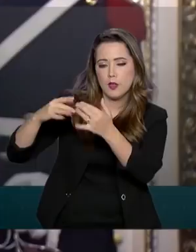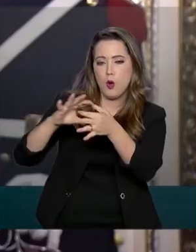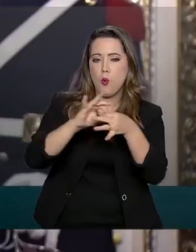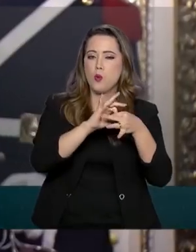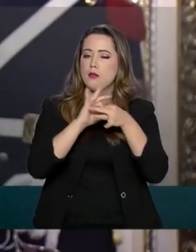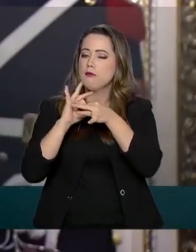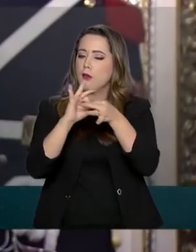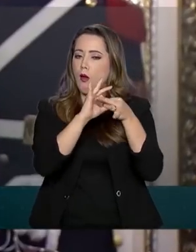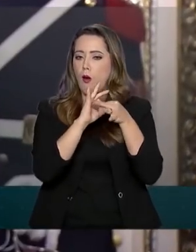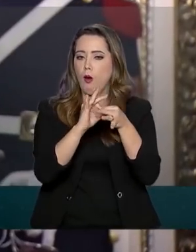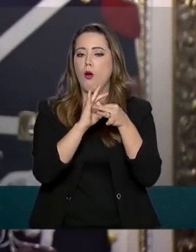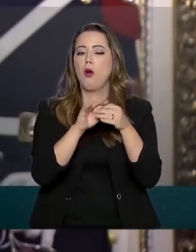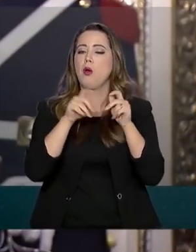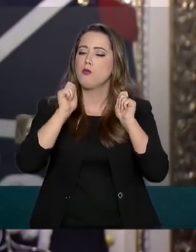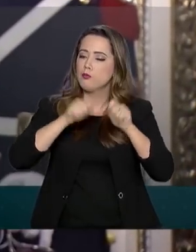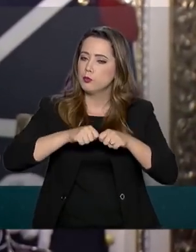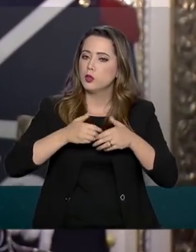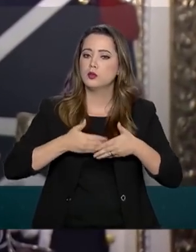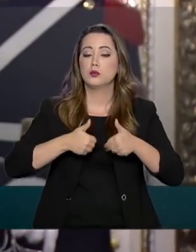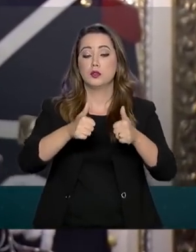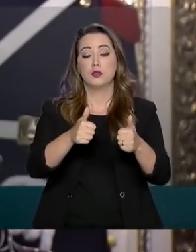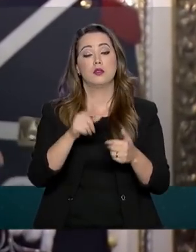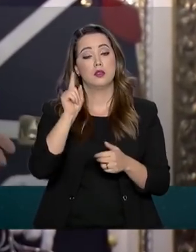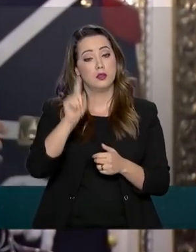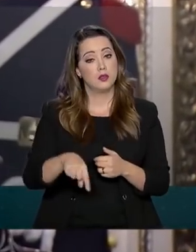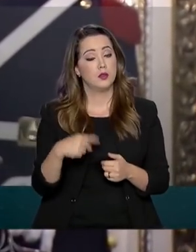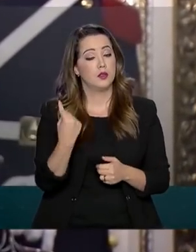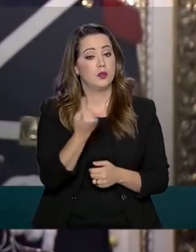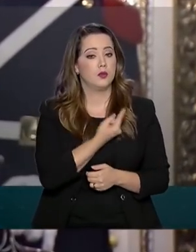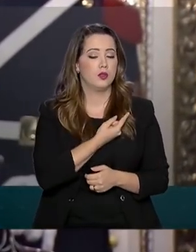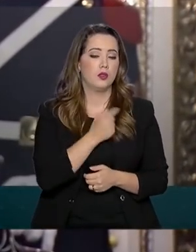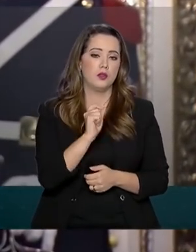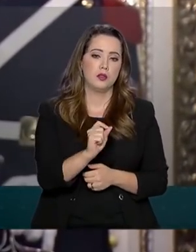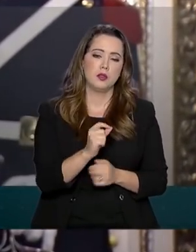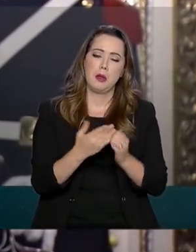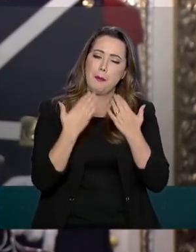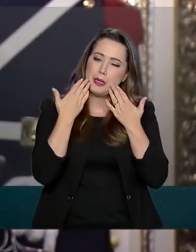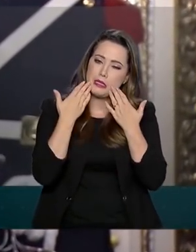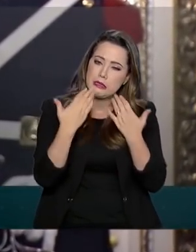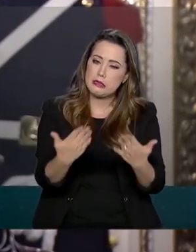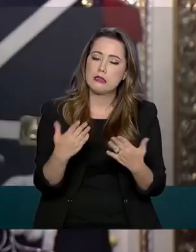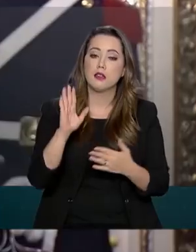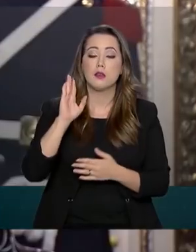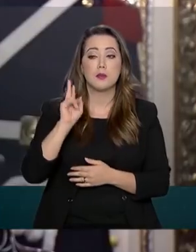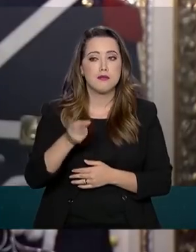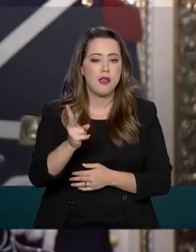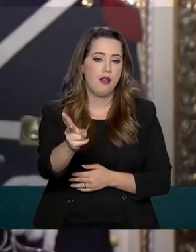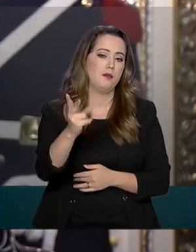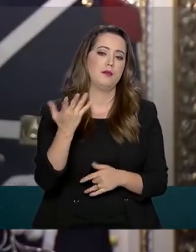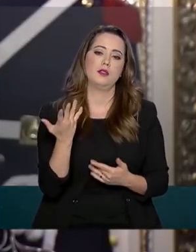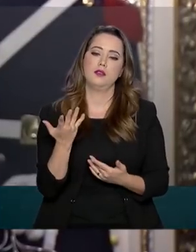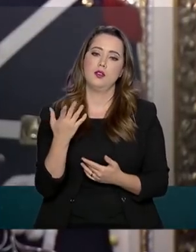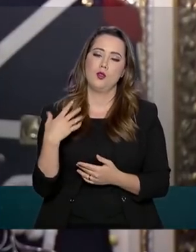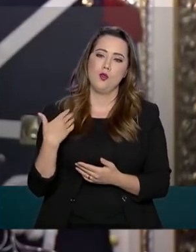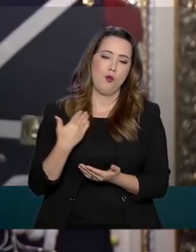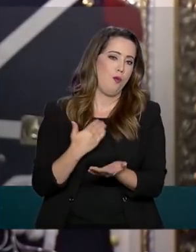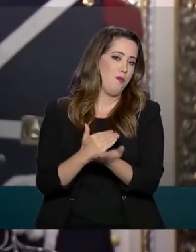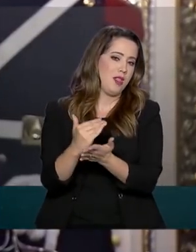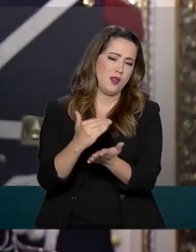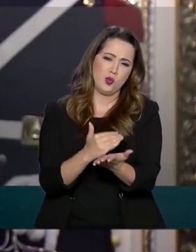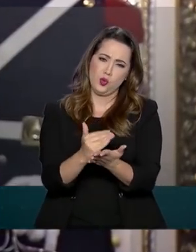enorme potencialidade. Isso é uma coisa que nós manifestamos desde que nós assumimos o governo, o presidente